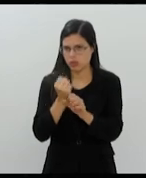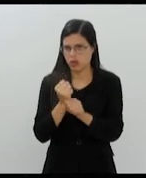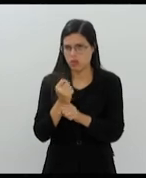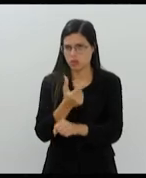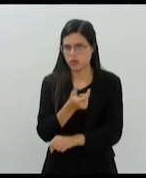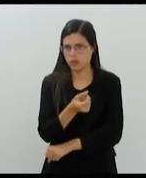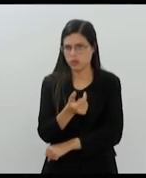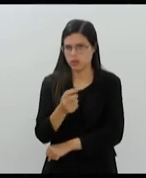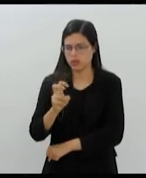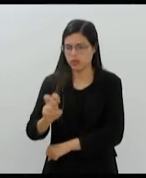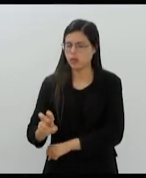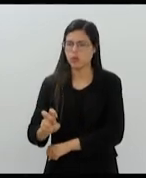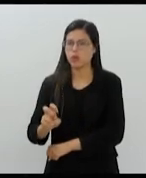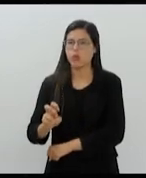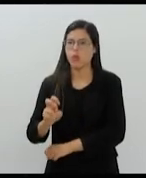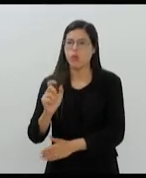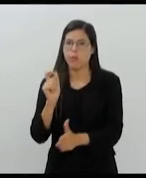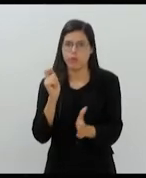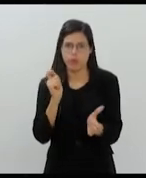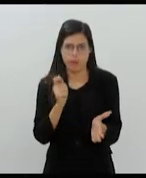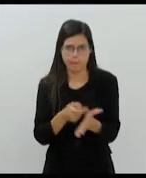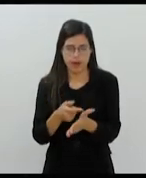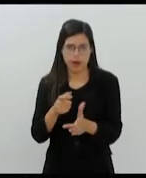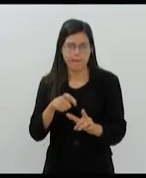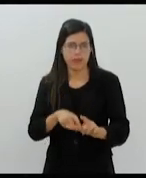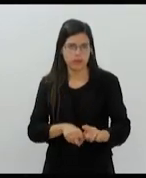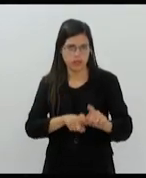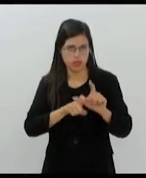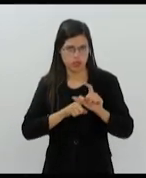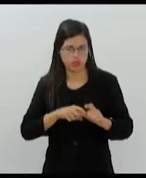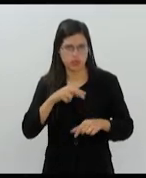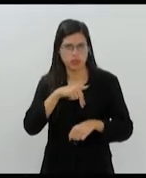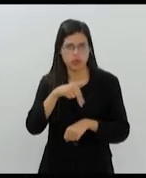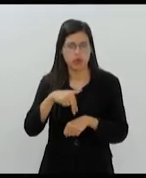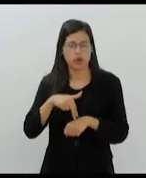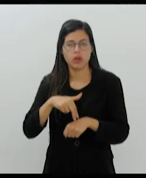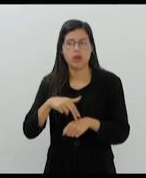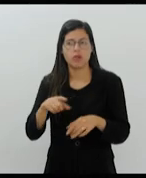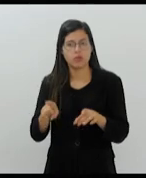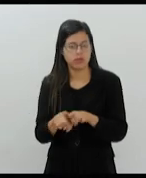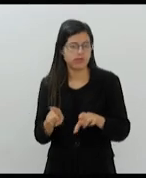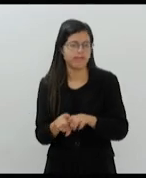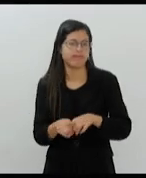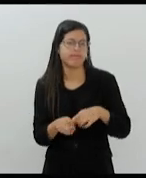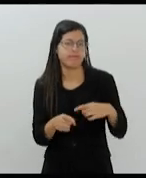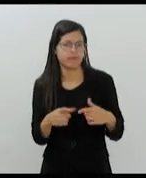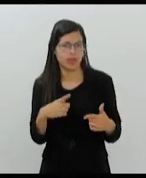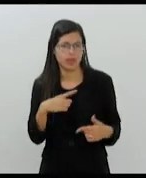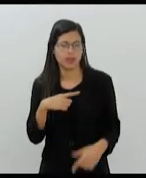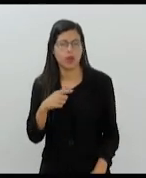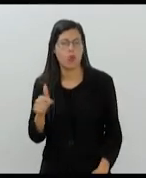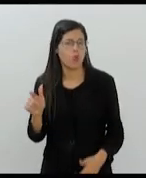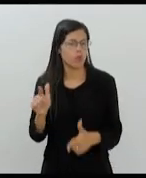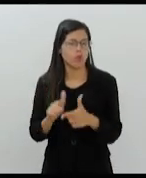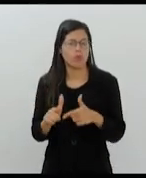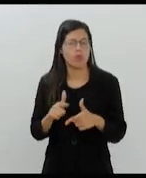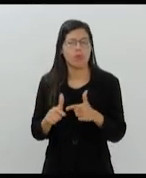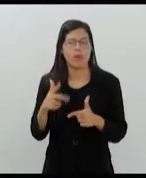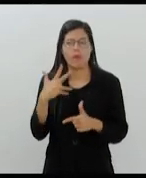deriva do pagamento da dívida com a União, de outro lado também tem uma